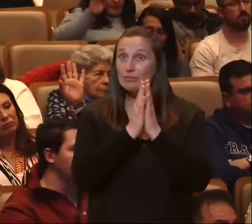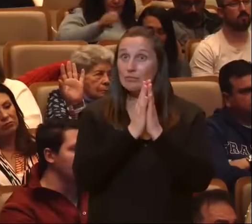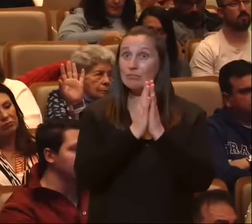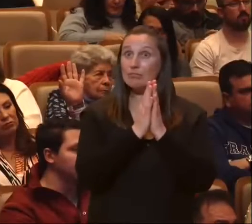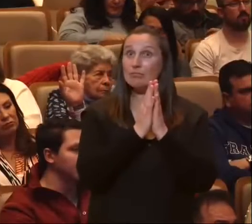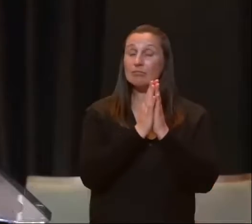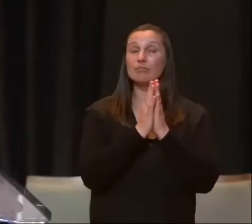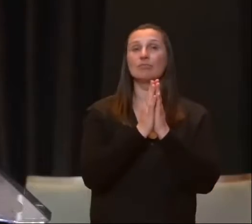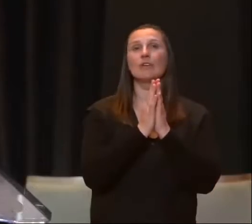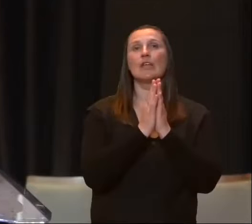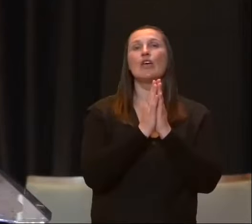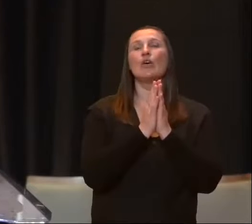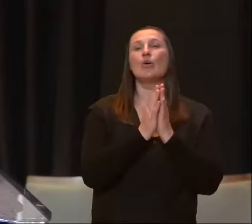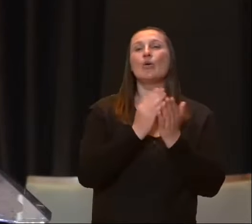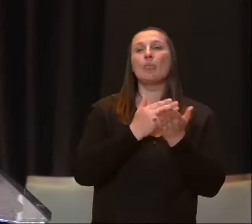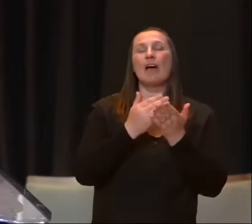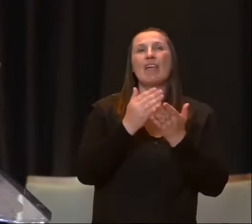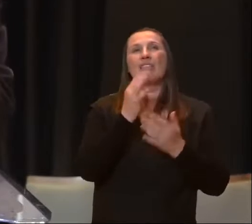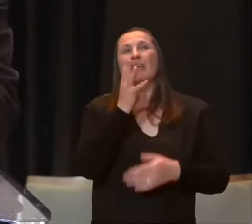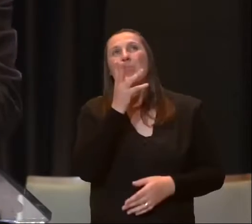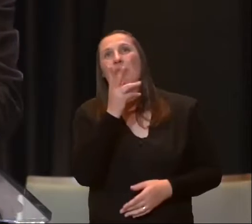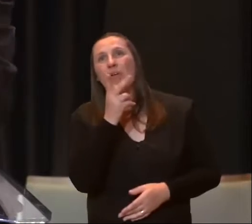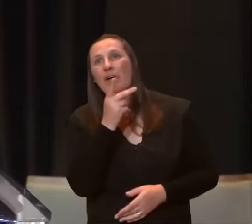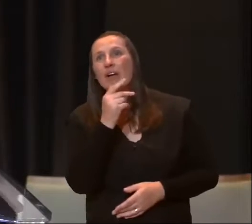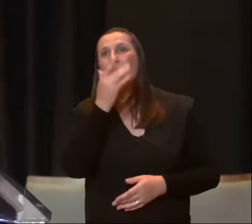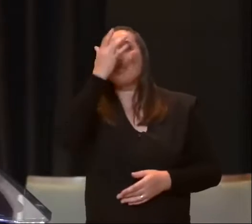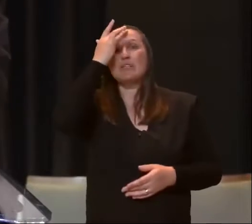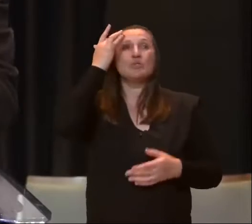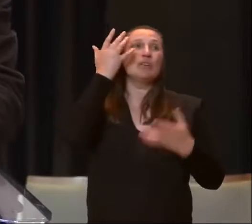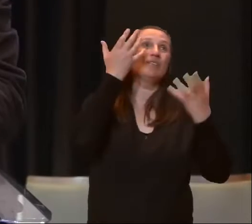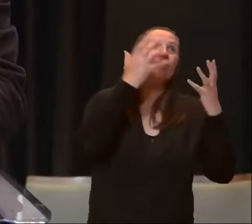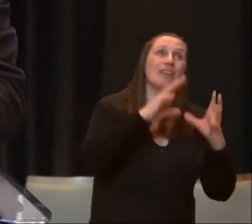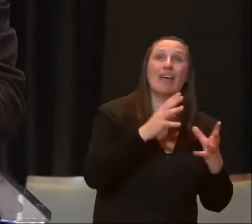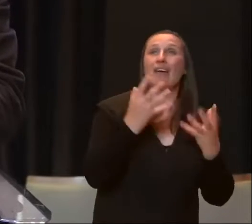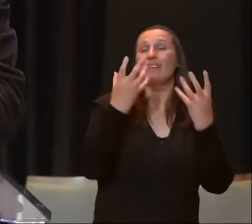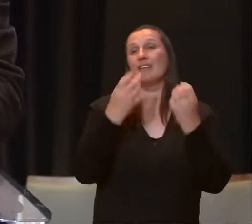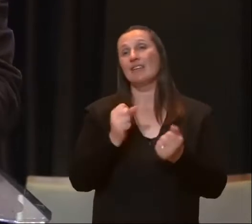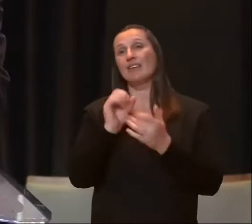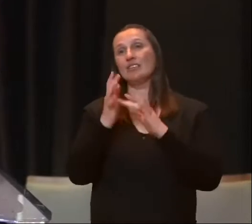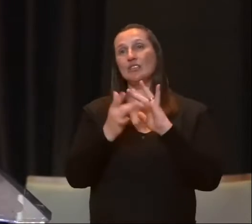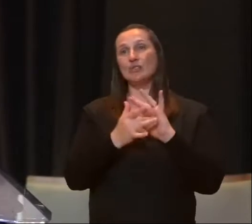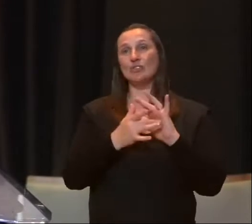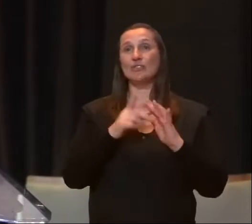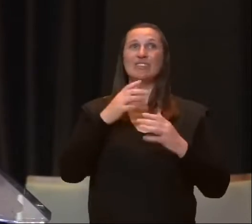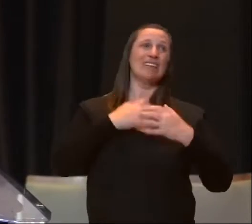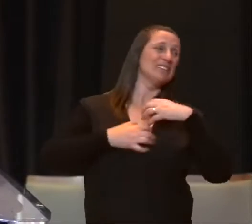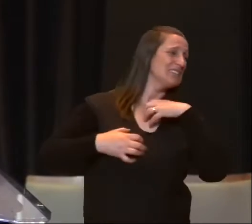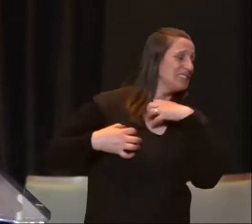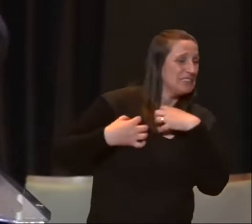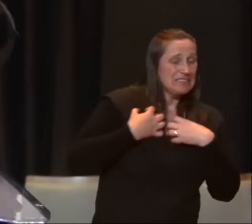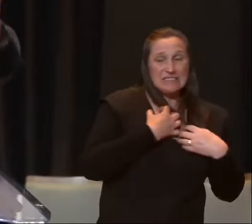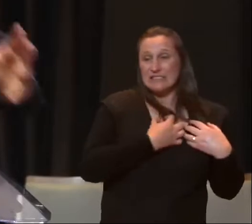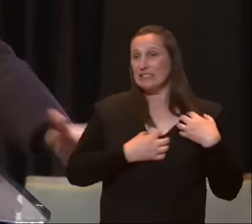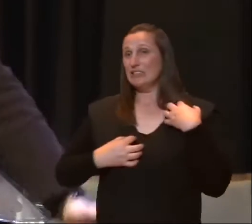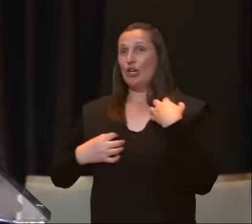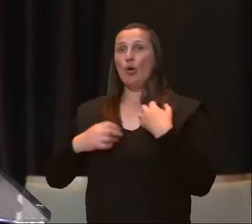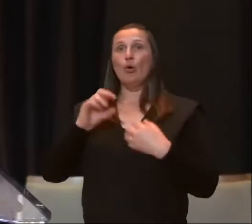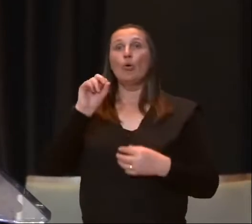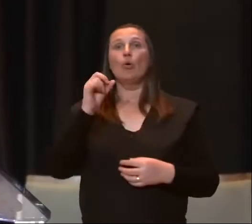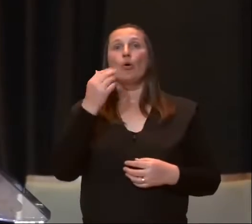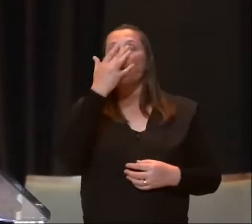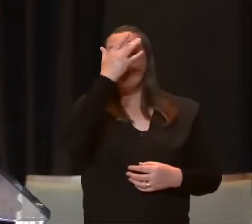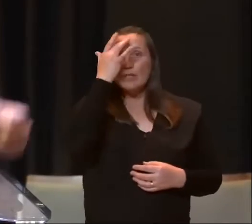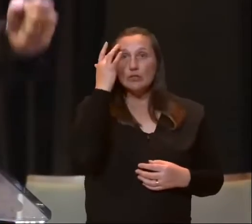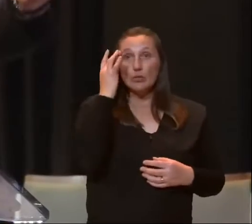Quando começa a demorar, não vira uma dor? Uma aflição? Ou quando você tem alguém na família que está